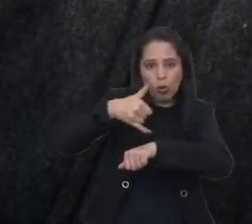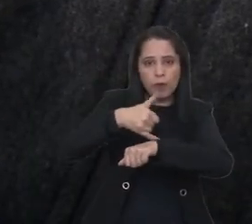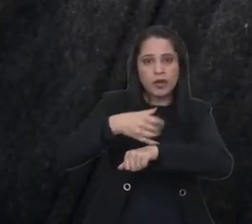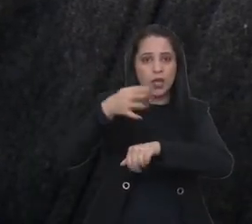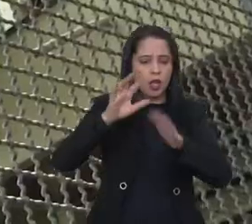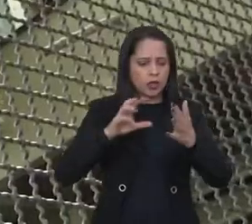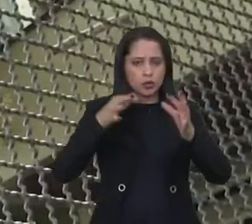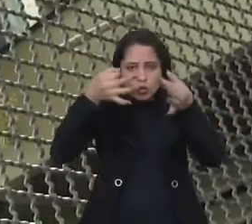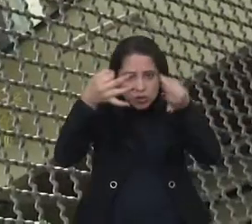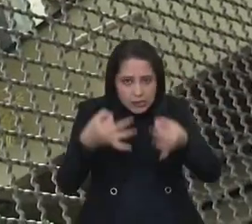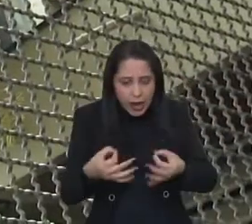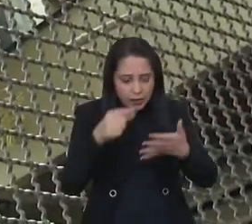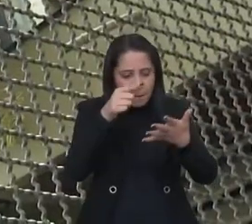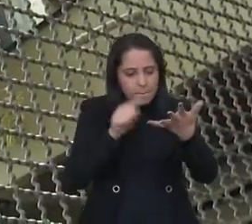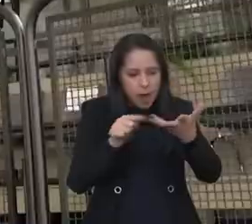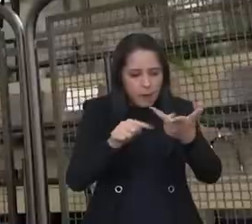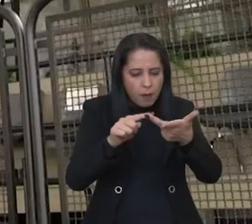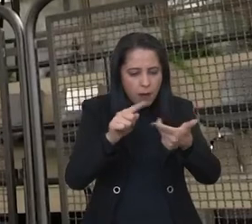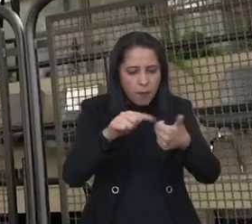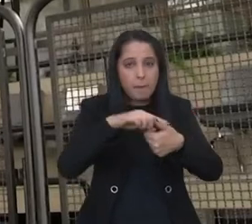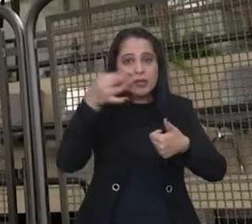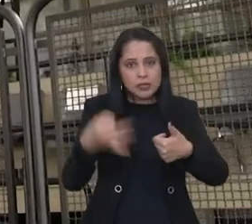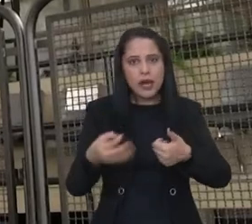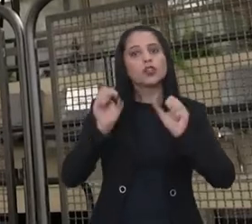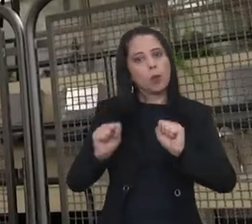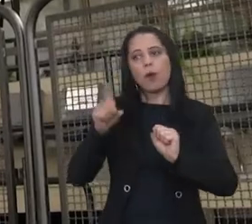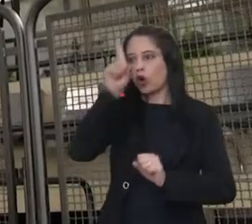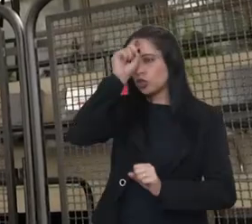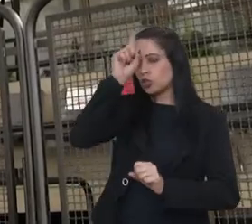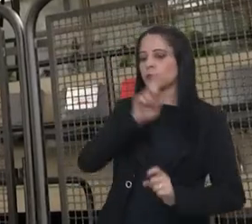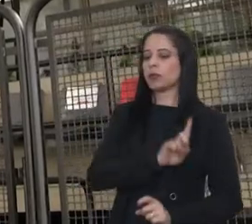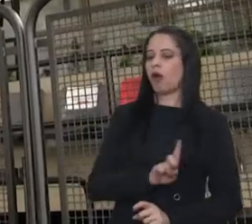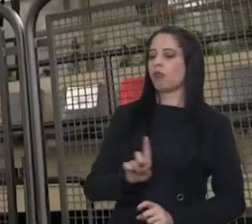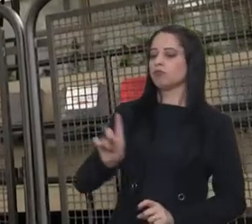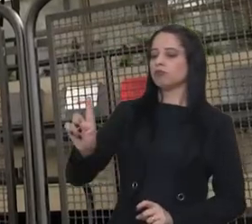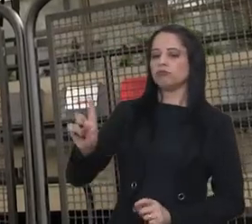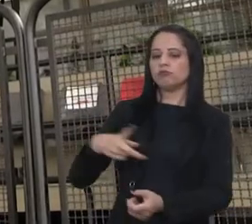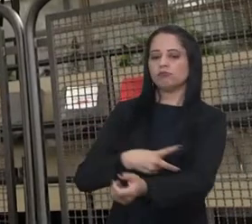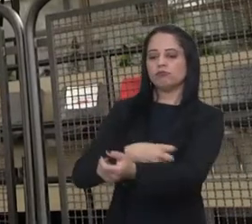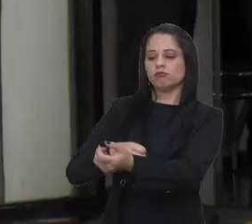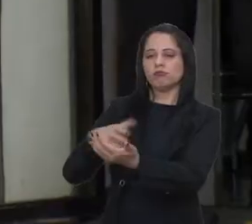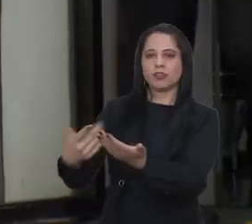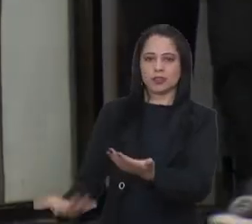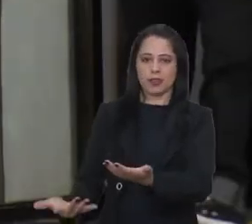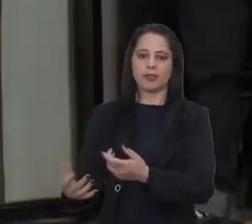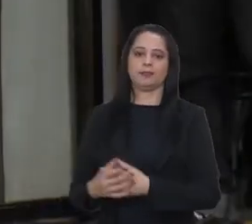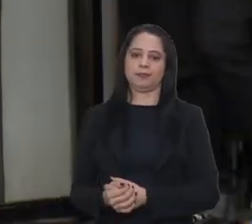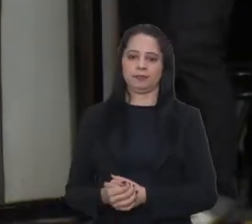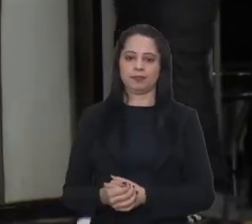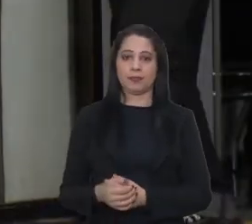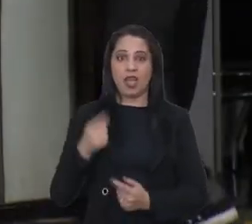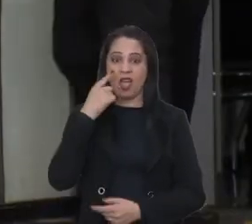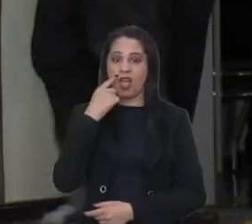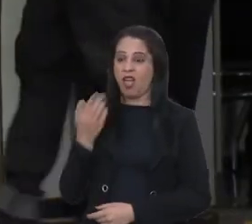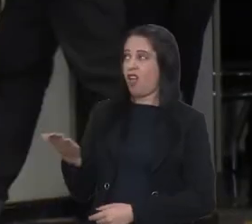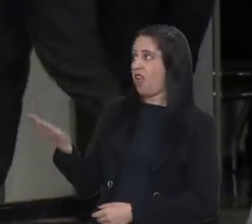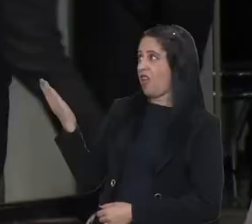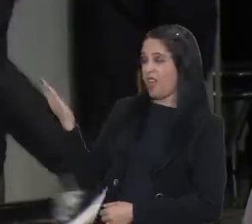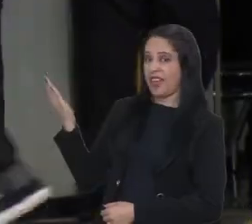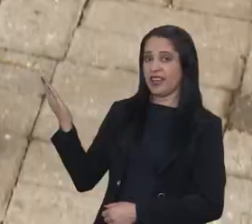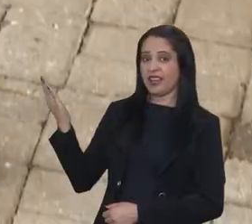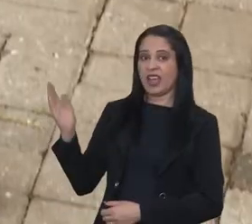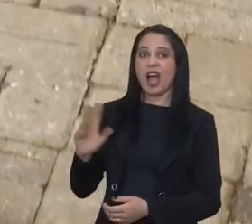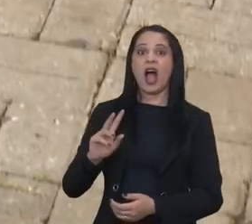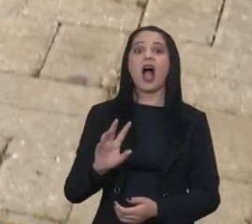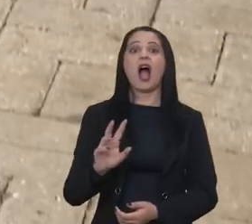alimentos gordurosos tudo certo é só virar o banco de sangue de São José para fazer sua doação é um ato que ajudou a salvar o